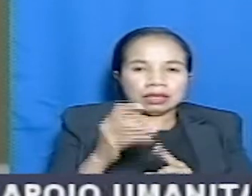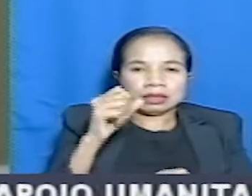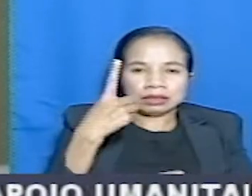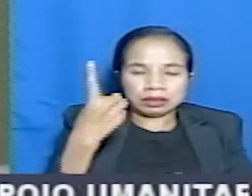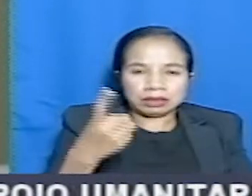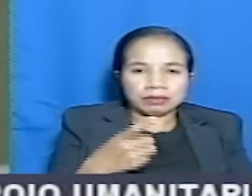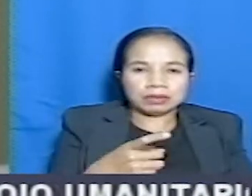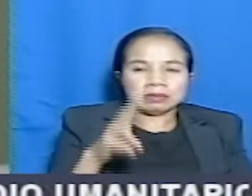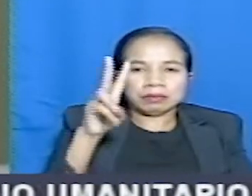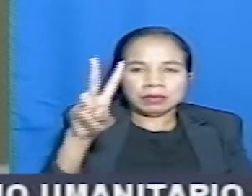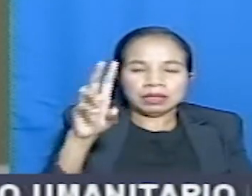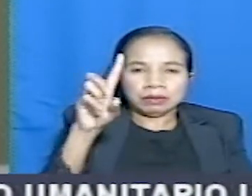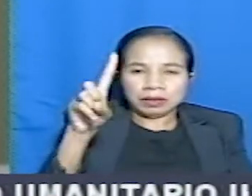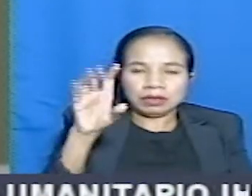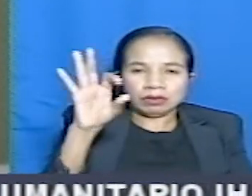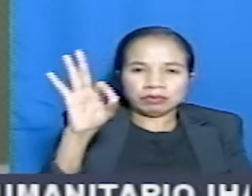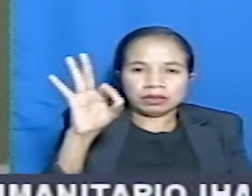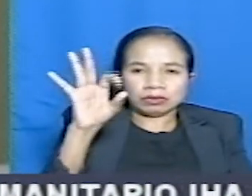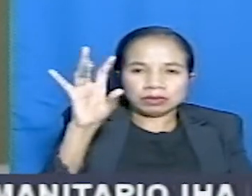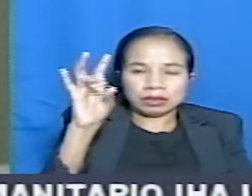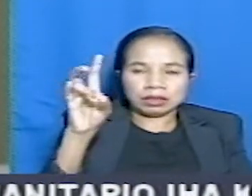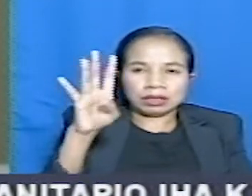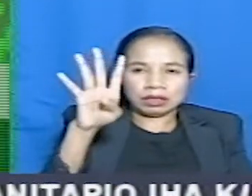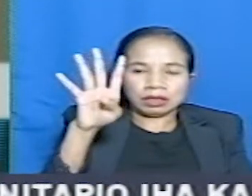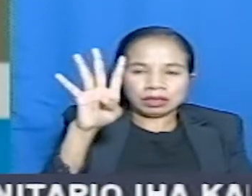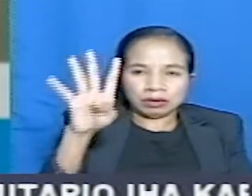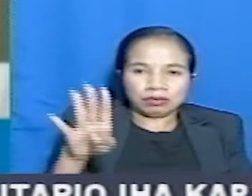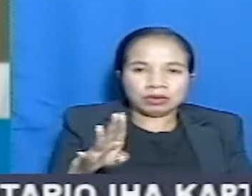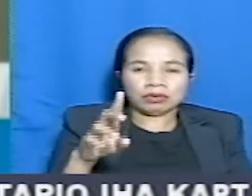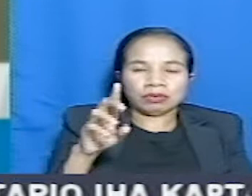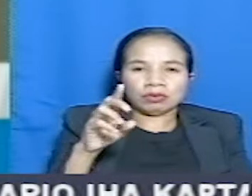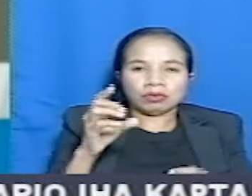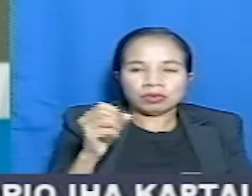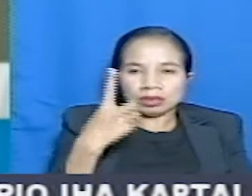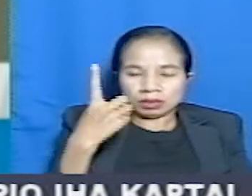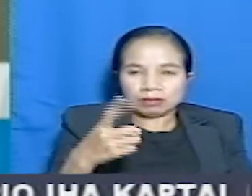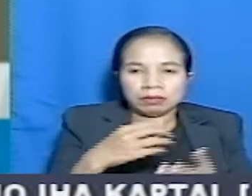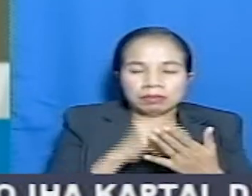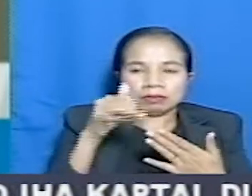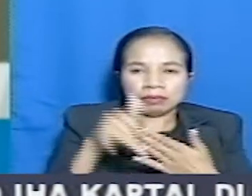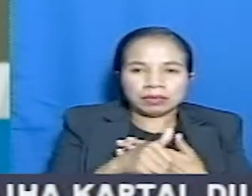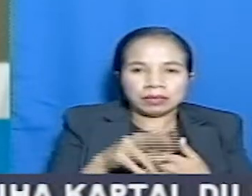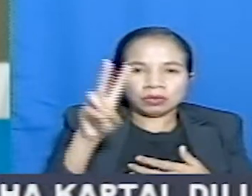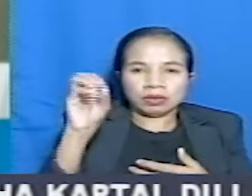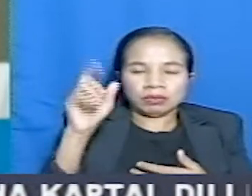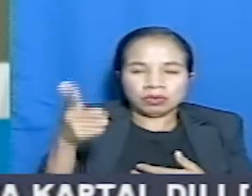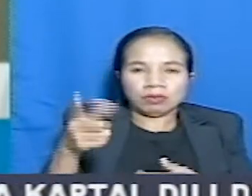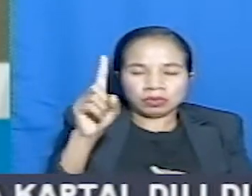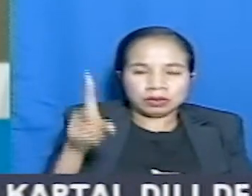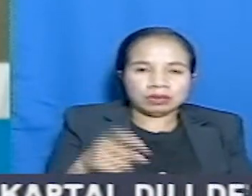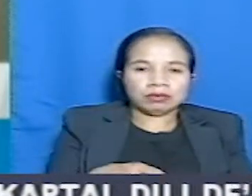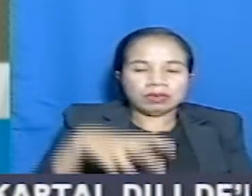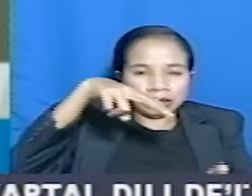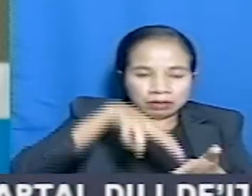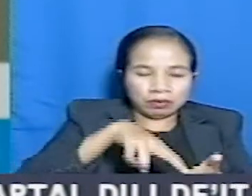maio de 1974, 11 de maio de 2021. Aniversário 47 anos de existência União Democrática